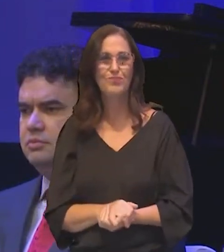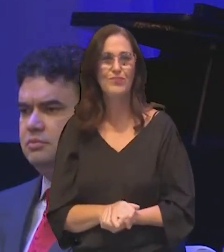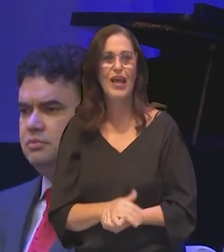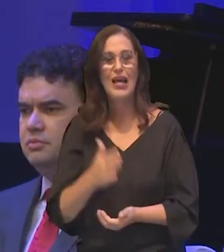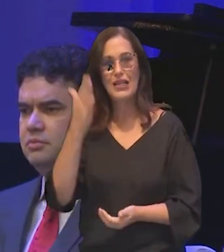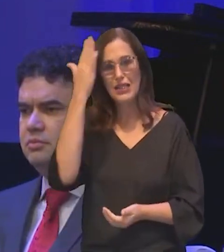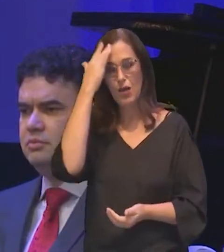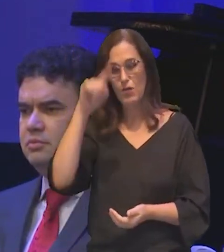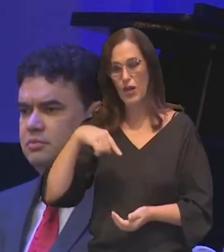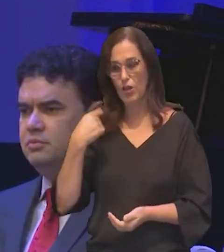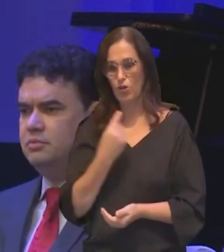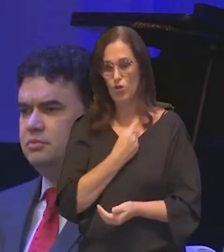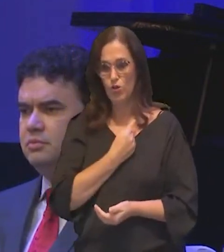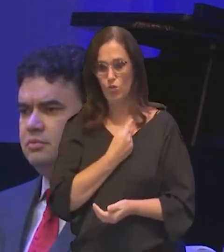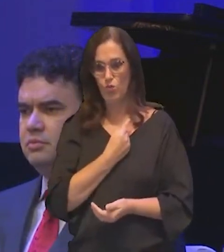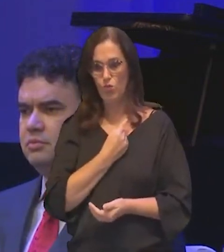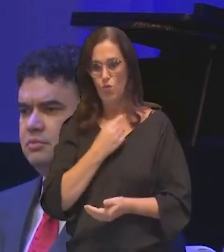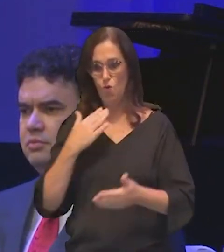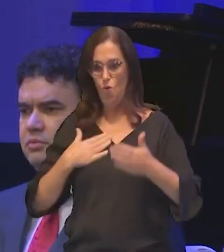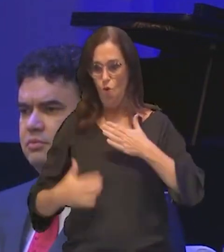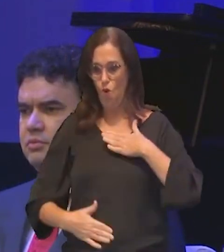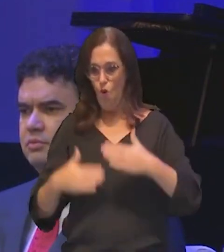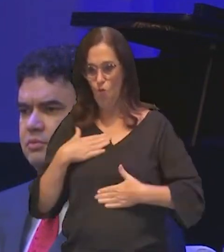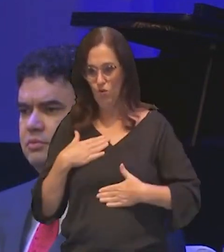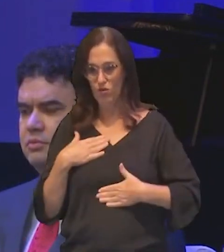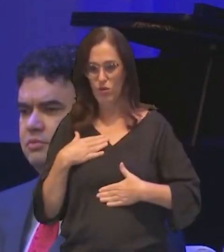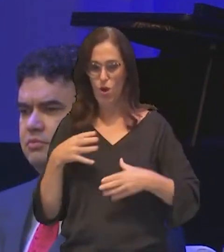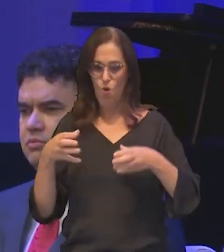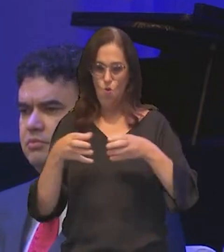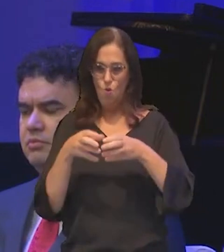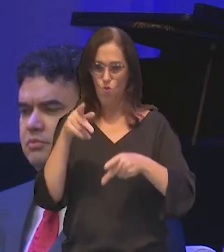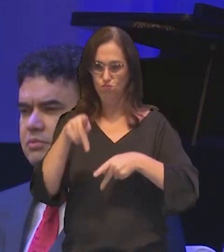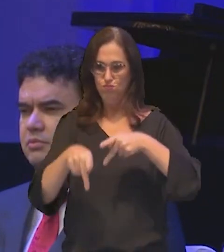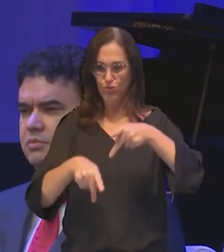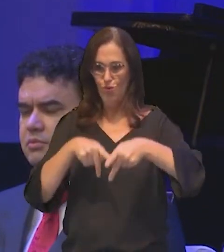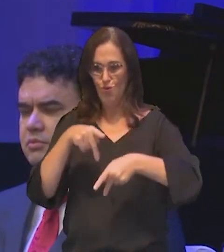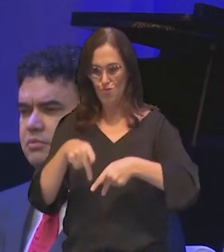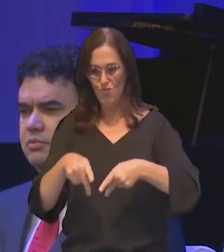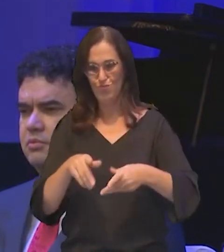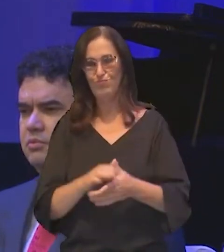sabendo que somos um corpo, e assim cantaremos agora em breve,